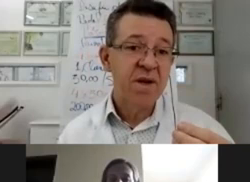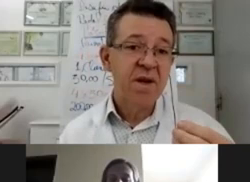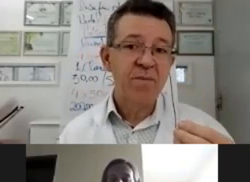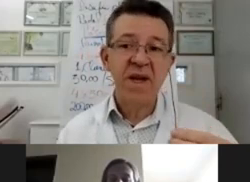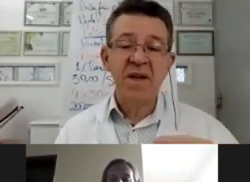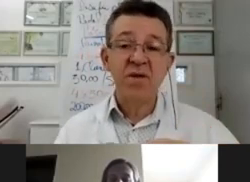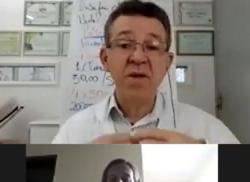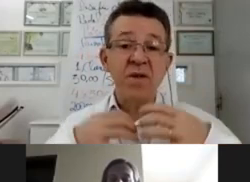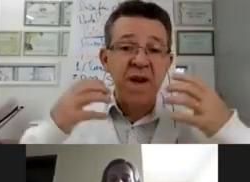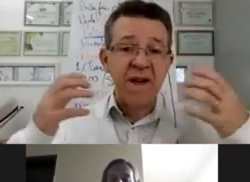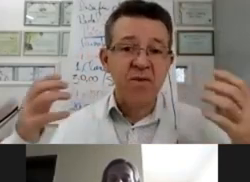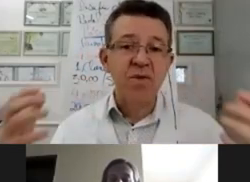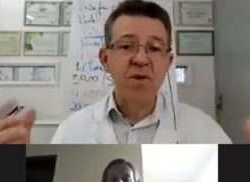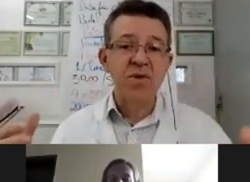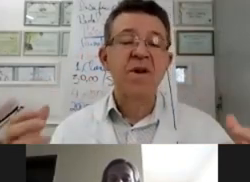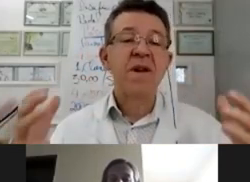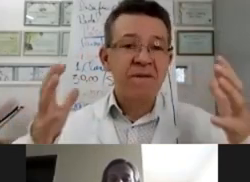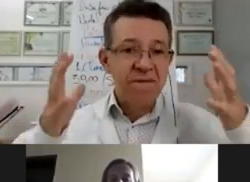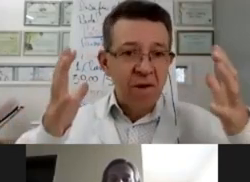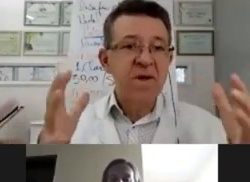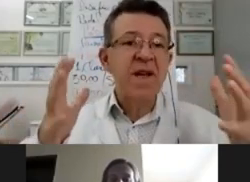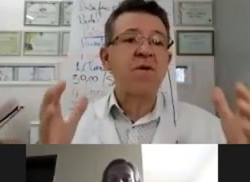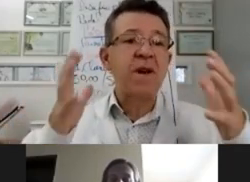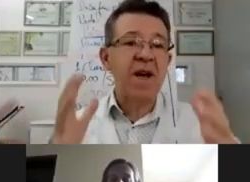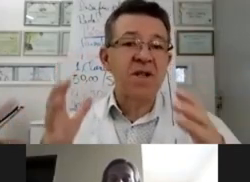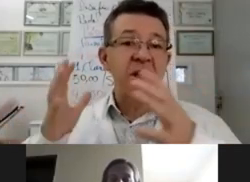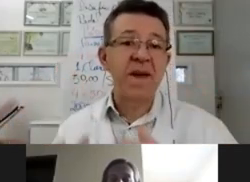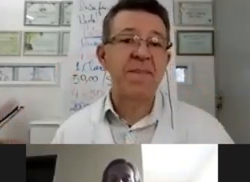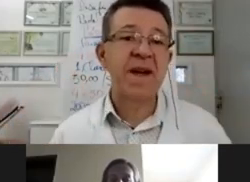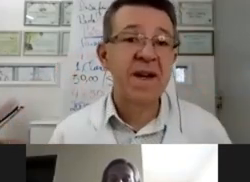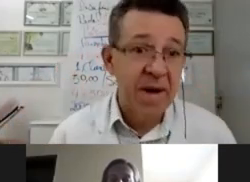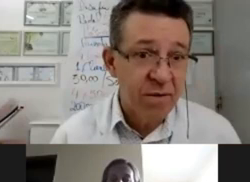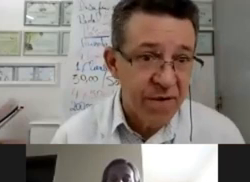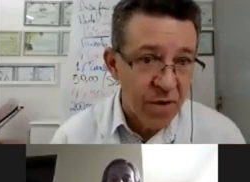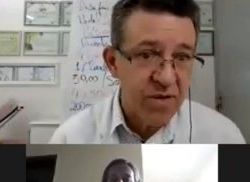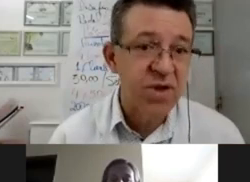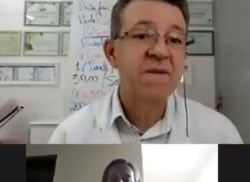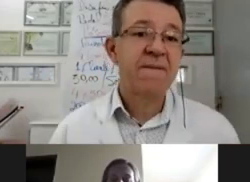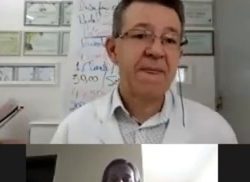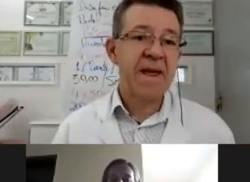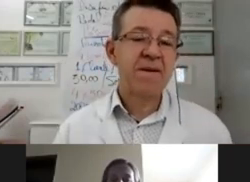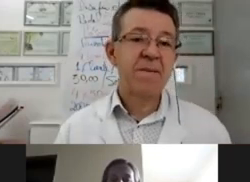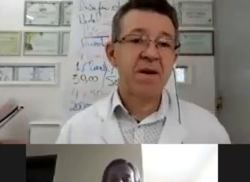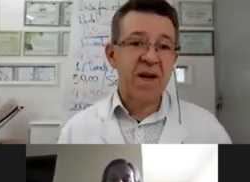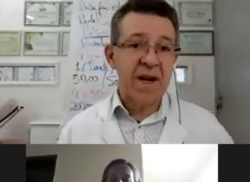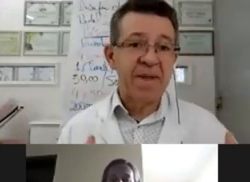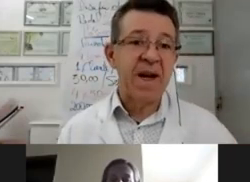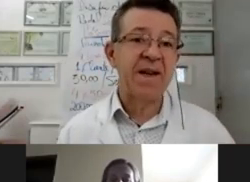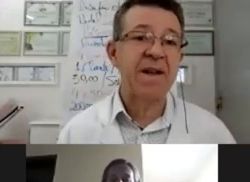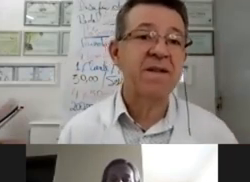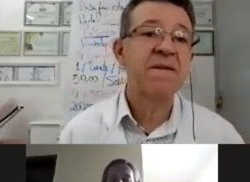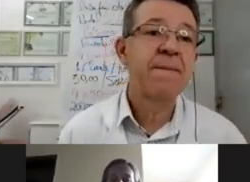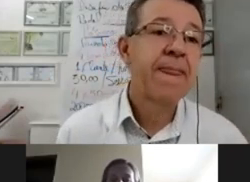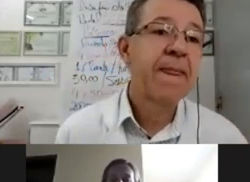importante, porque as outras colegas do curso vão criar coragem também para ir para o front, né? Para